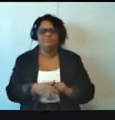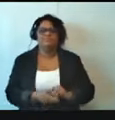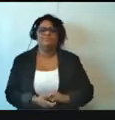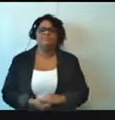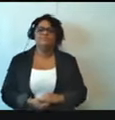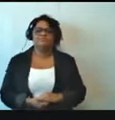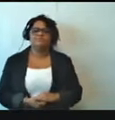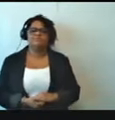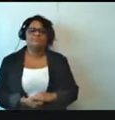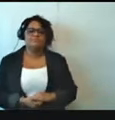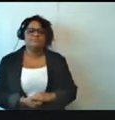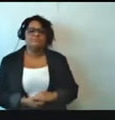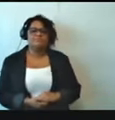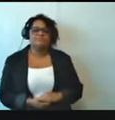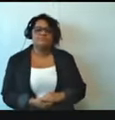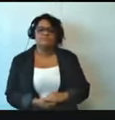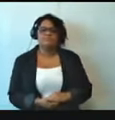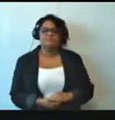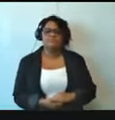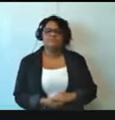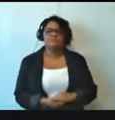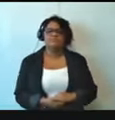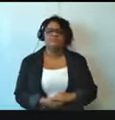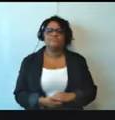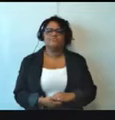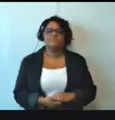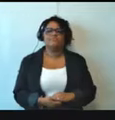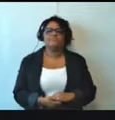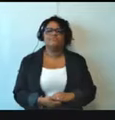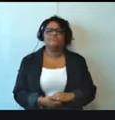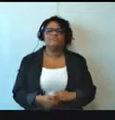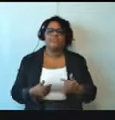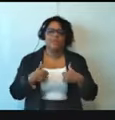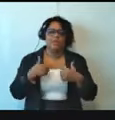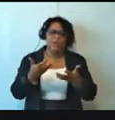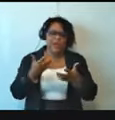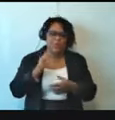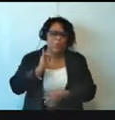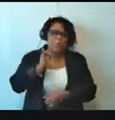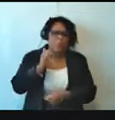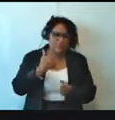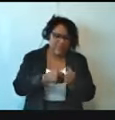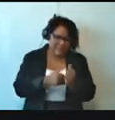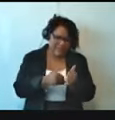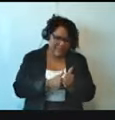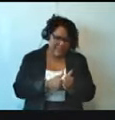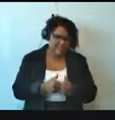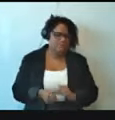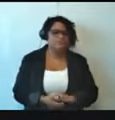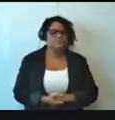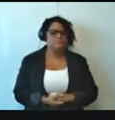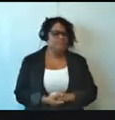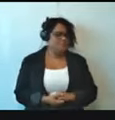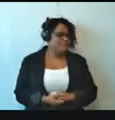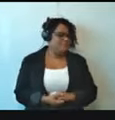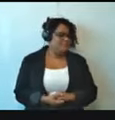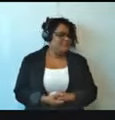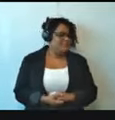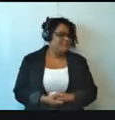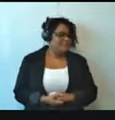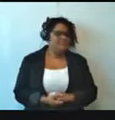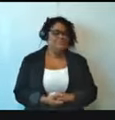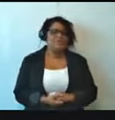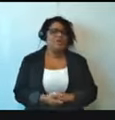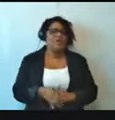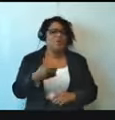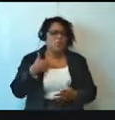Eu gostaria de começar fazendo uma confidência. Hoje de manhã eu fui ligar para um